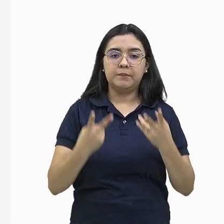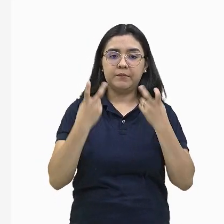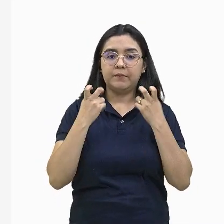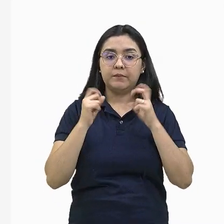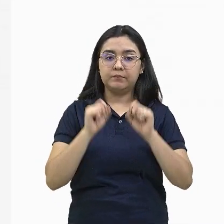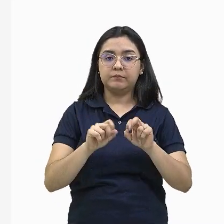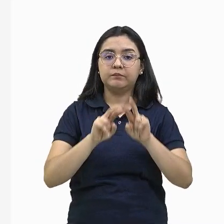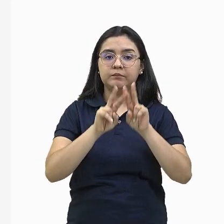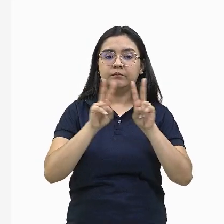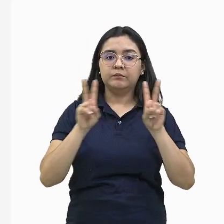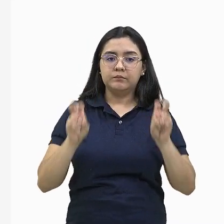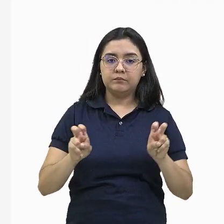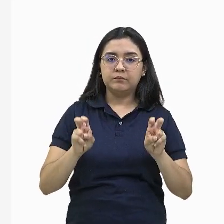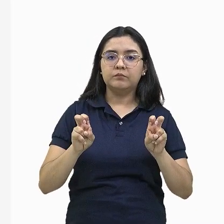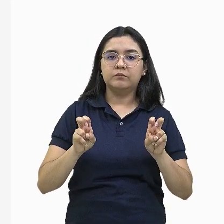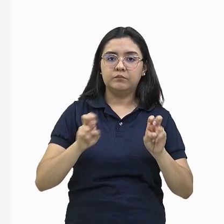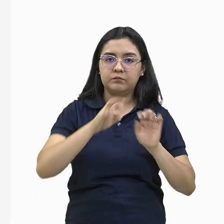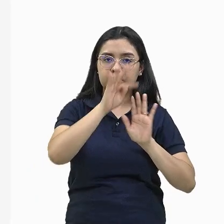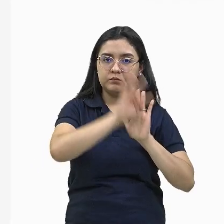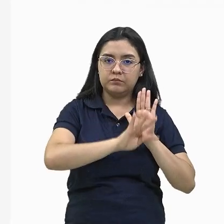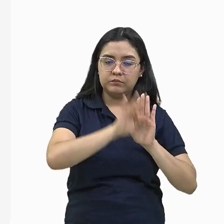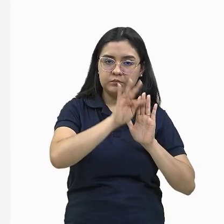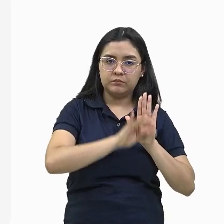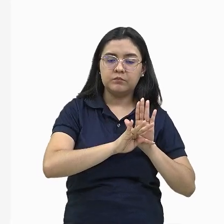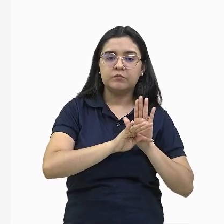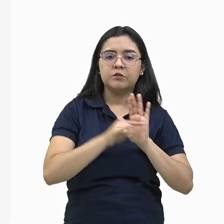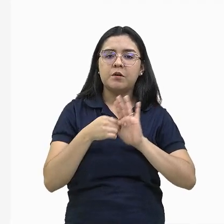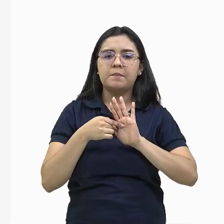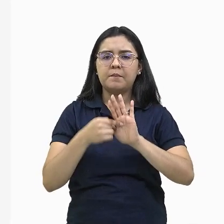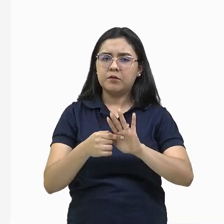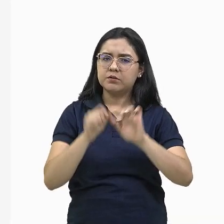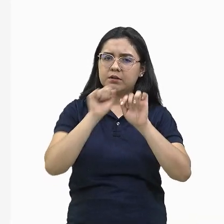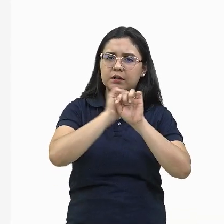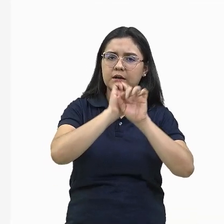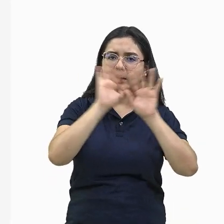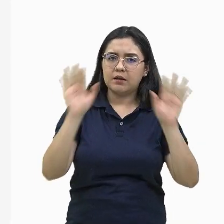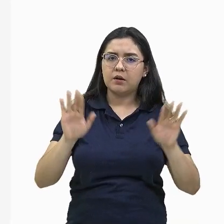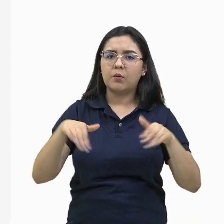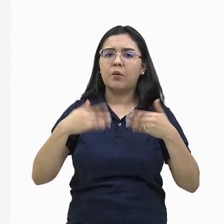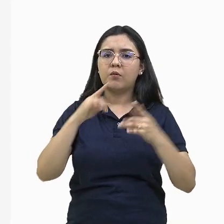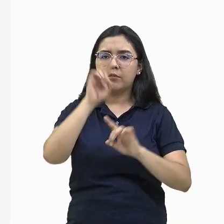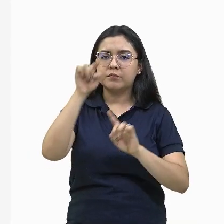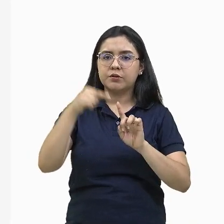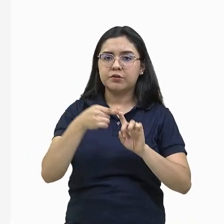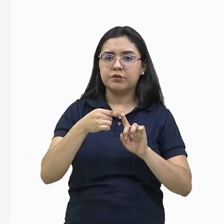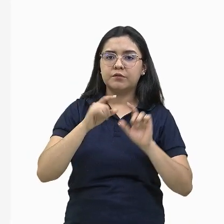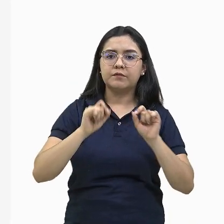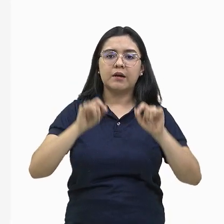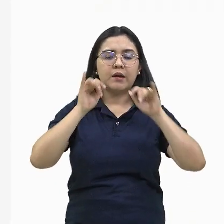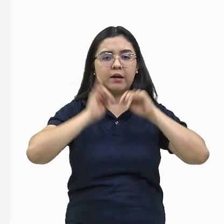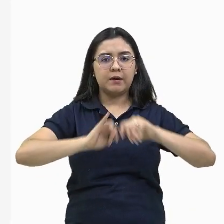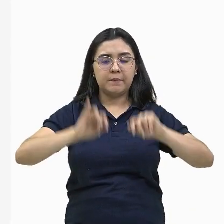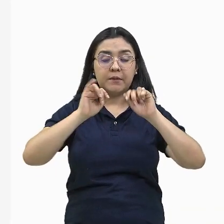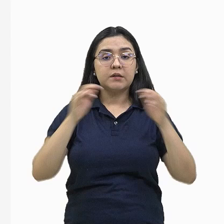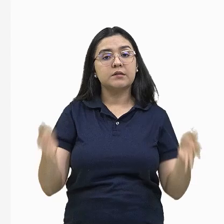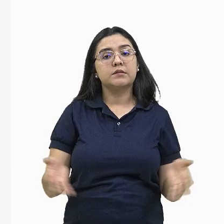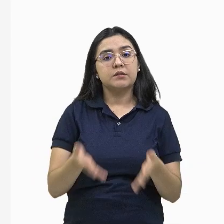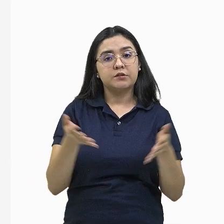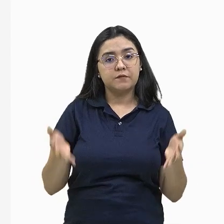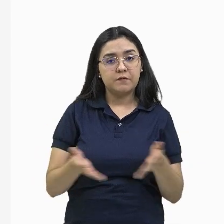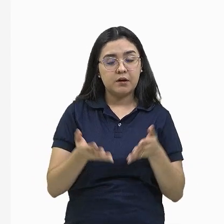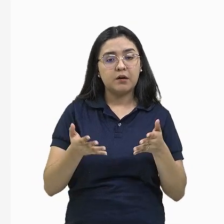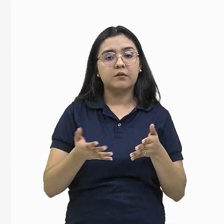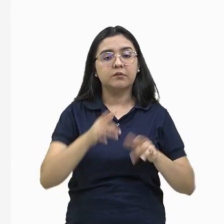enunciado verbal, o título, já traz para a gente claramente qual é a ideia da campanha: incentivar a doação,